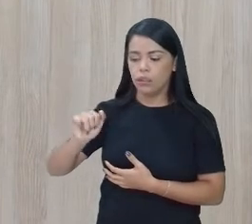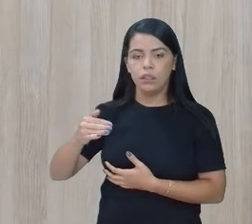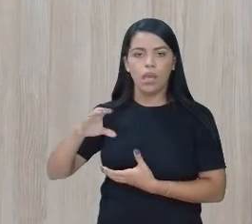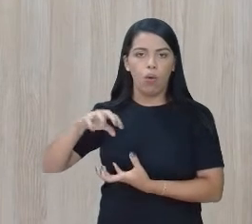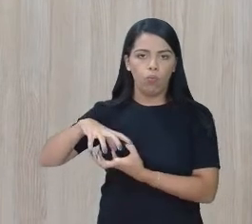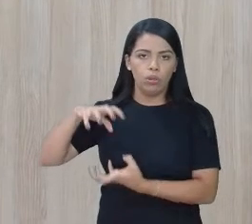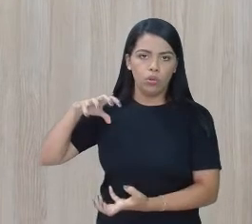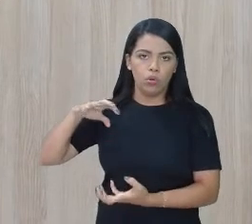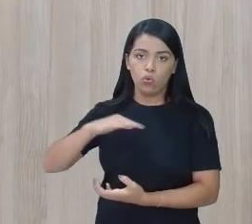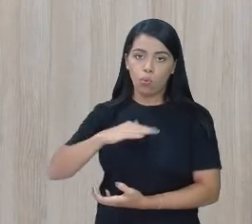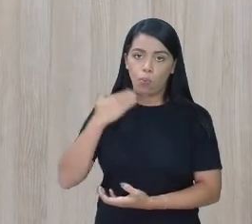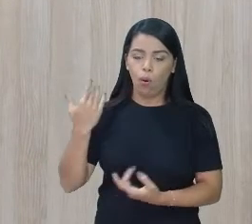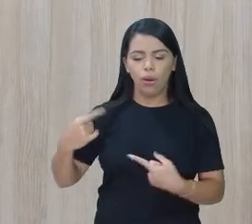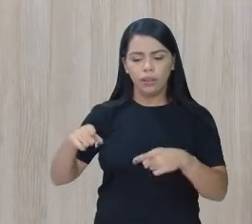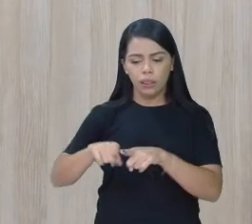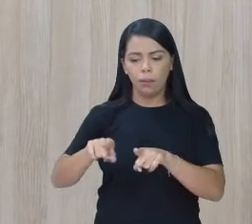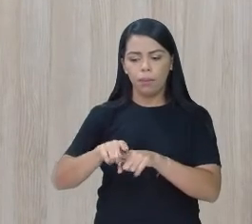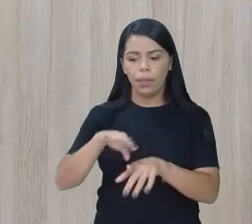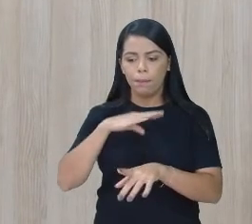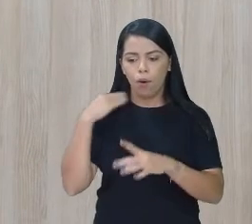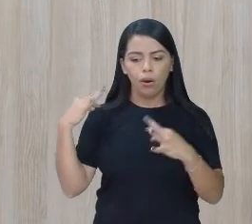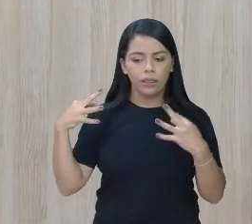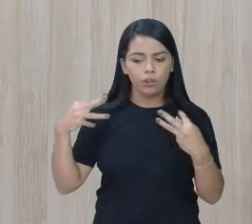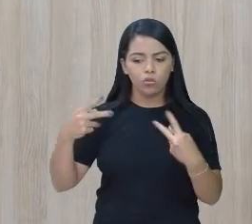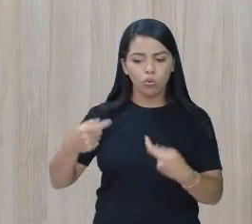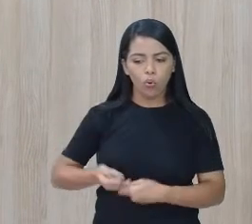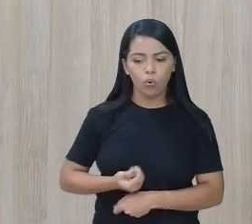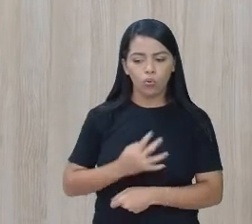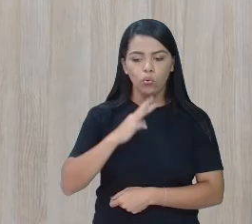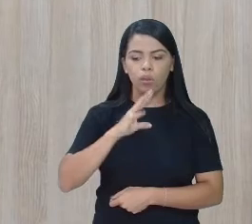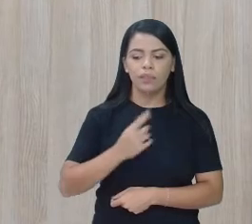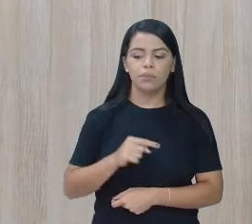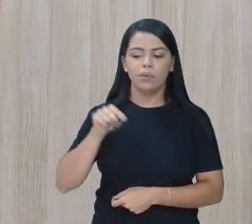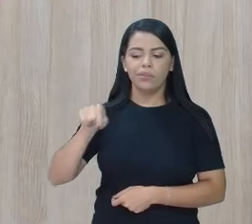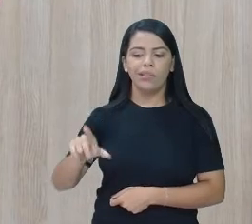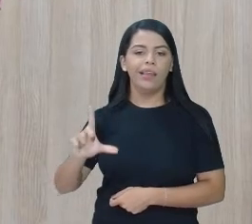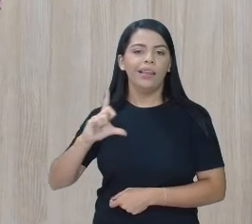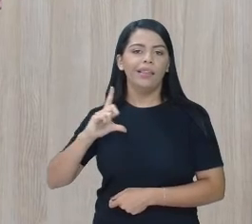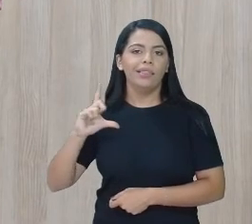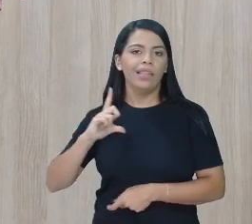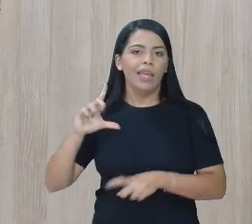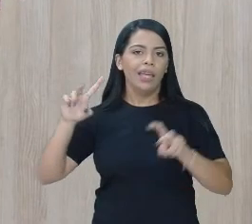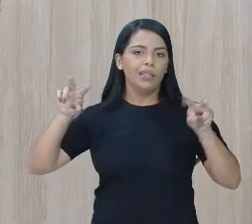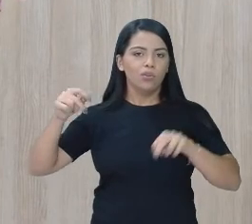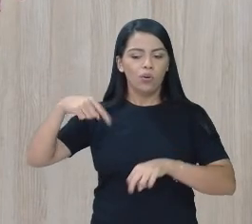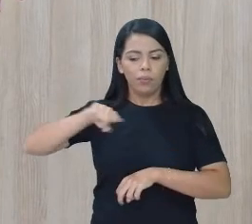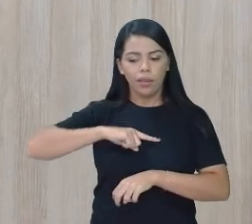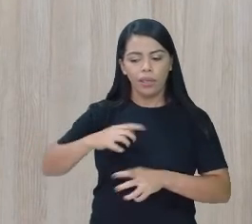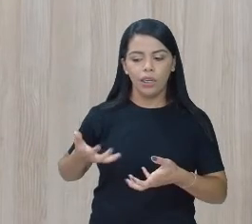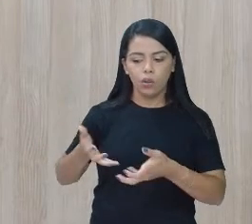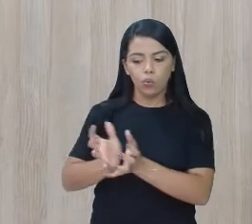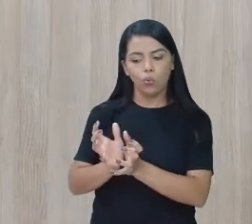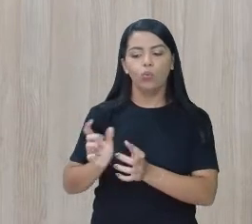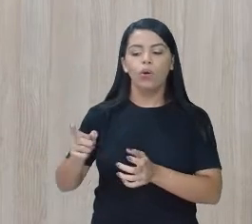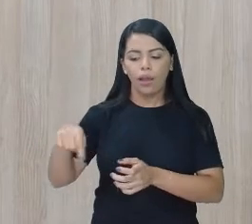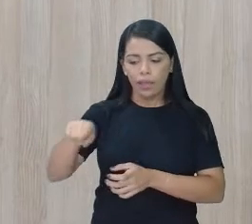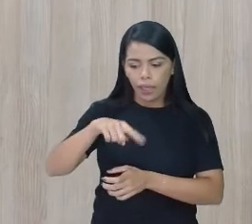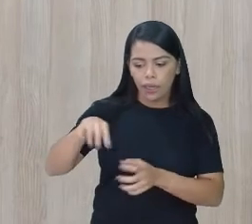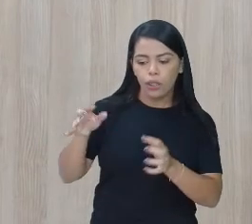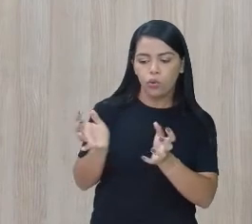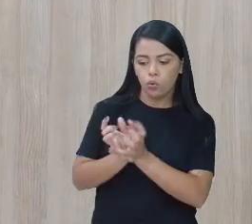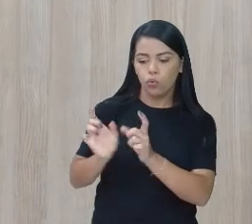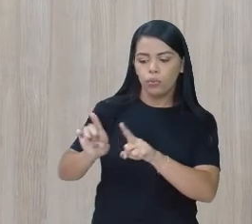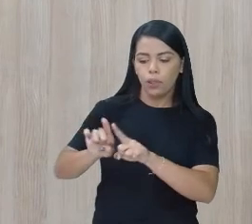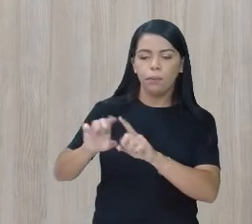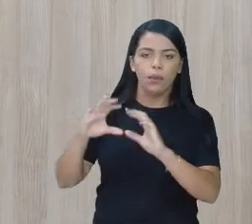o registro, todo o registro que ele fez ao longo da sua vida daquela comunidade, daquele povo. E onde é que a gente